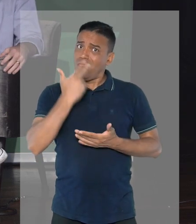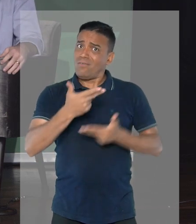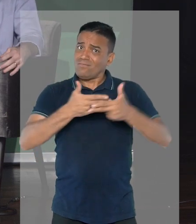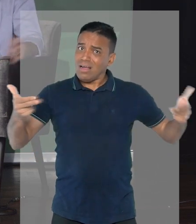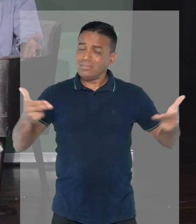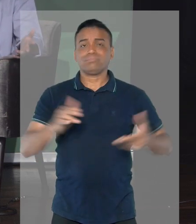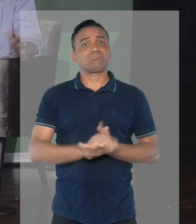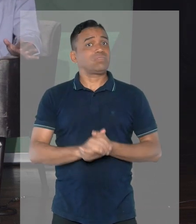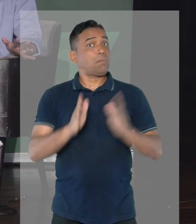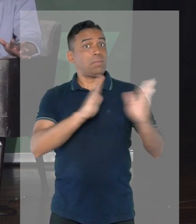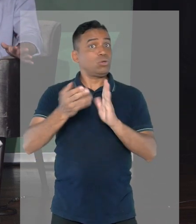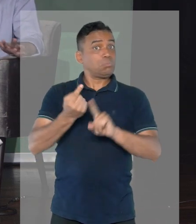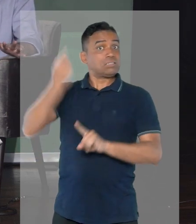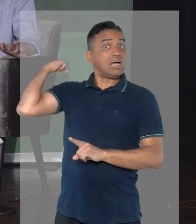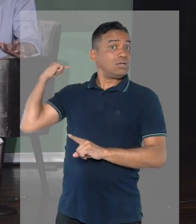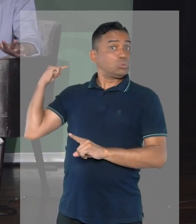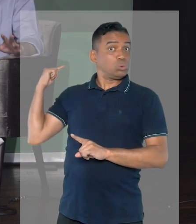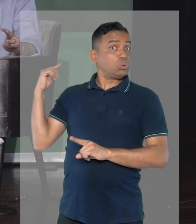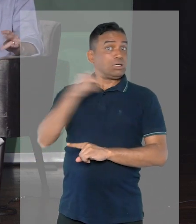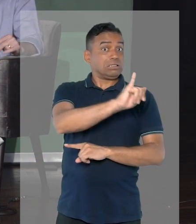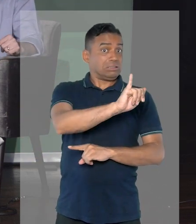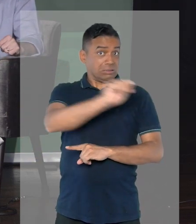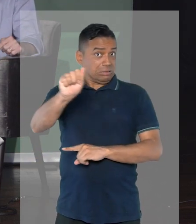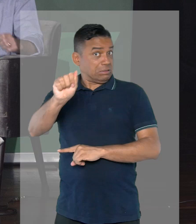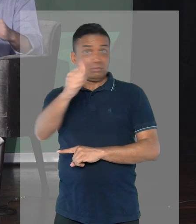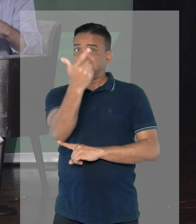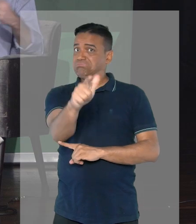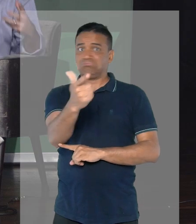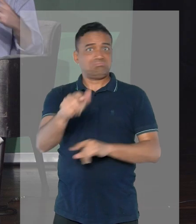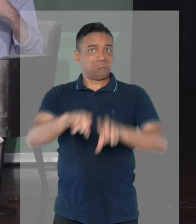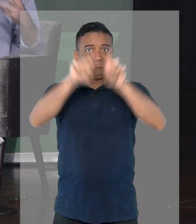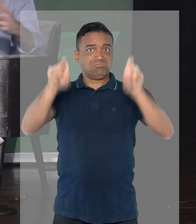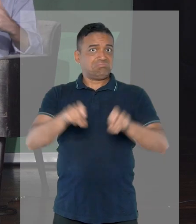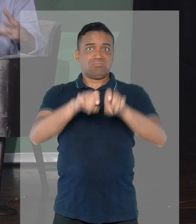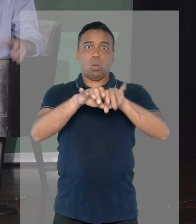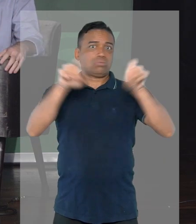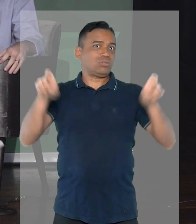pois é, numa época que não tinha inteligência artificial. Né? Então, ele tinha uma